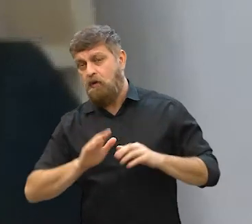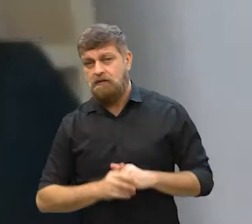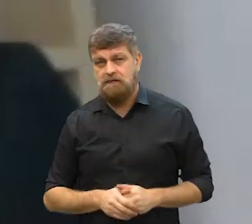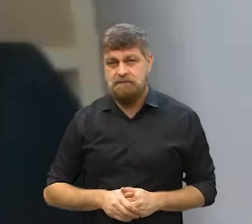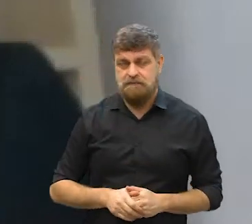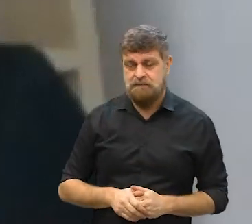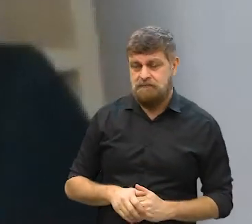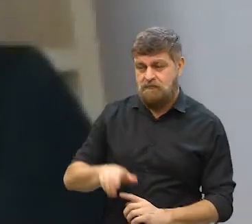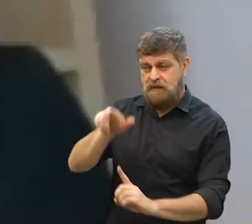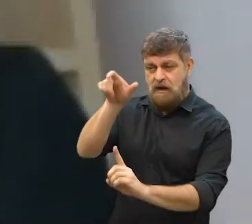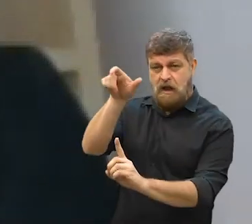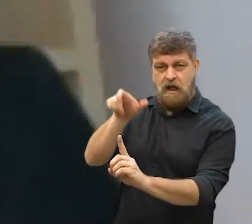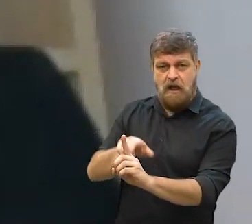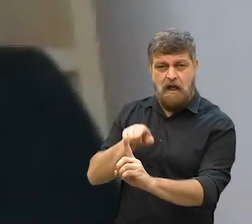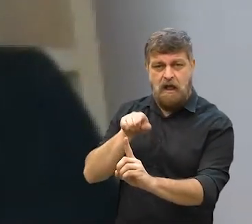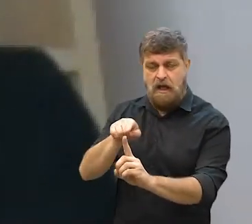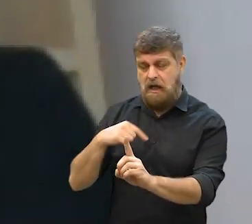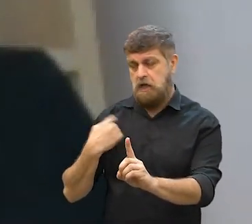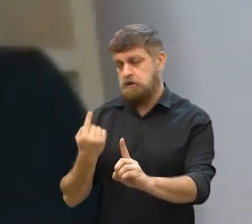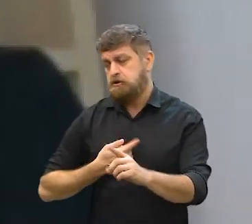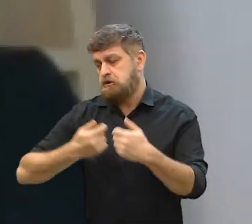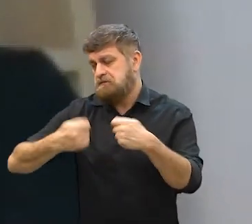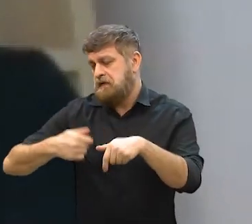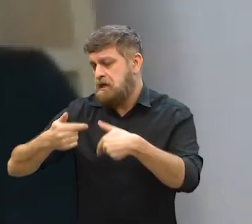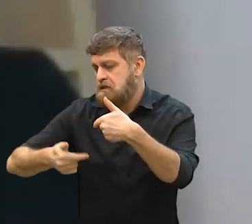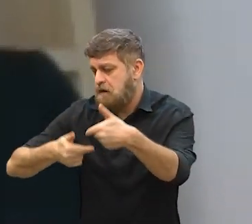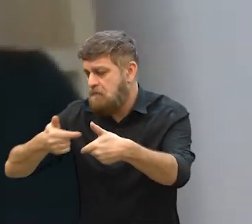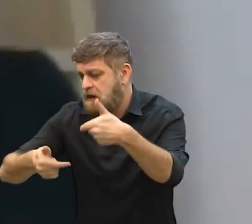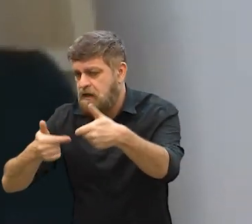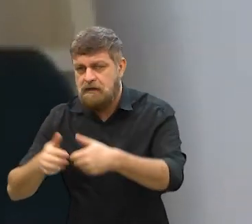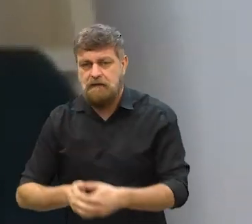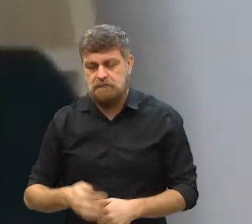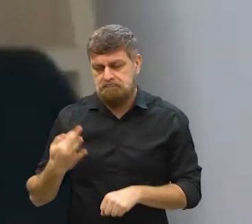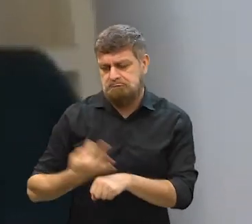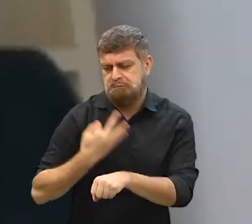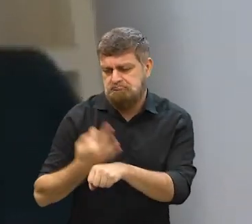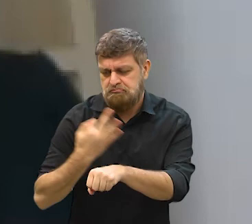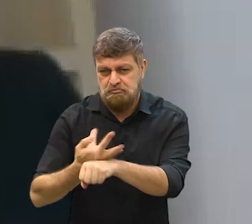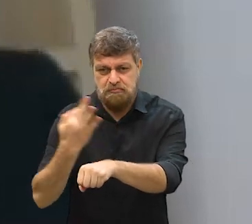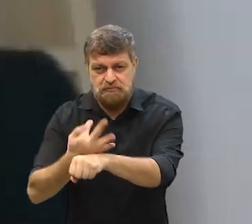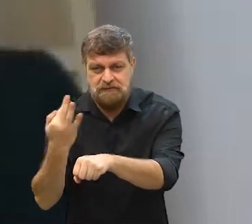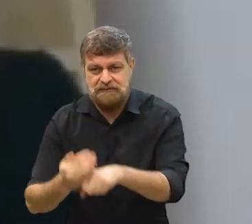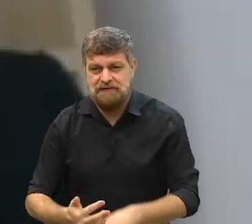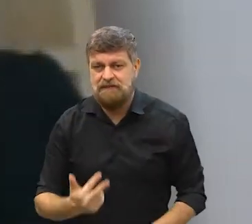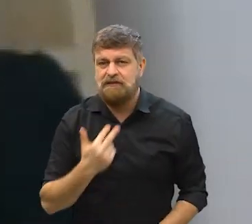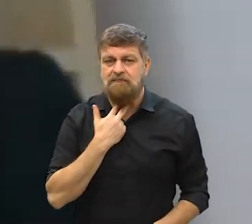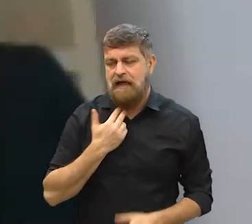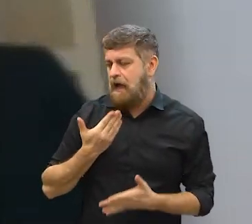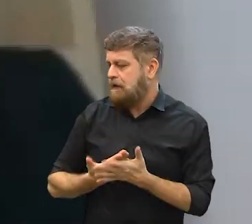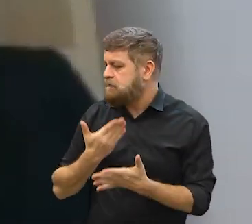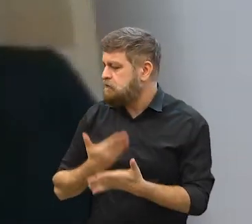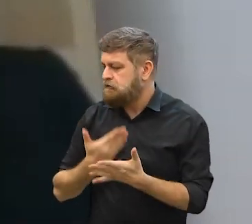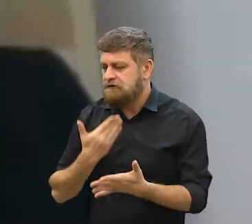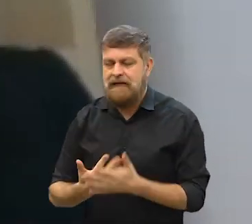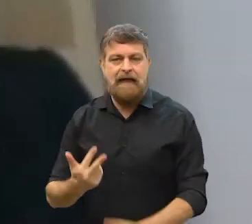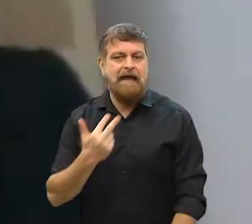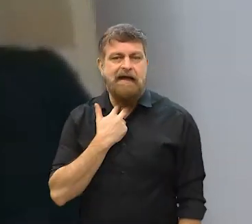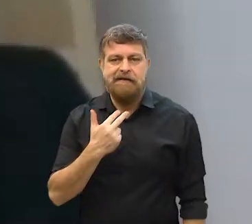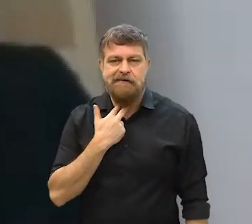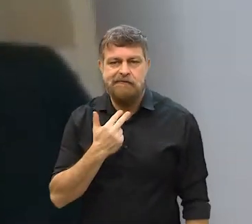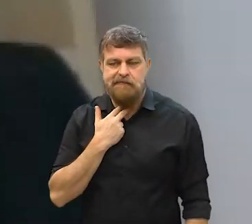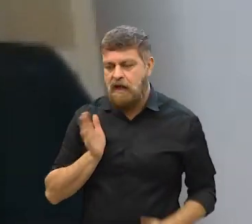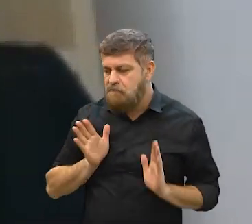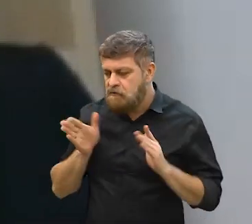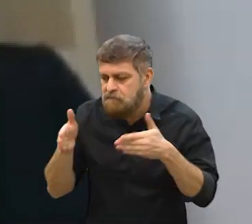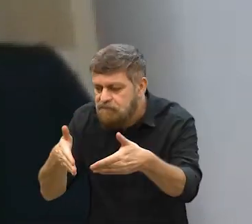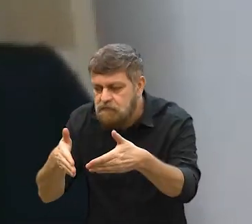não, a gente precisa trabalhar, precisa correr atrás, não dá tempo de estudar, não dá tempo de se